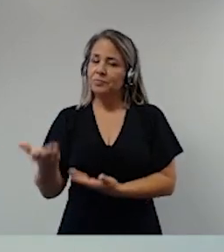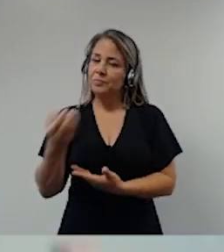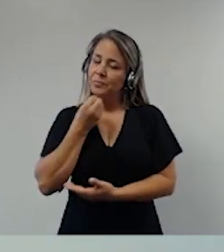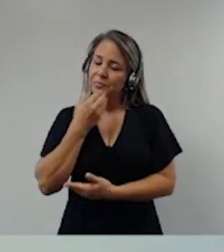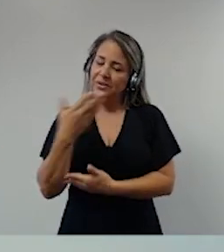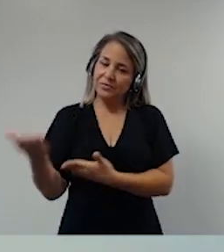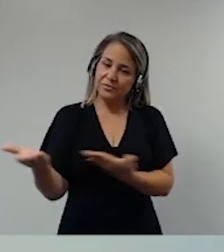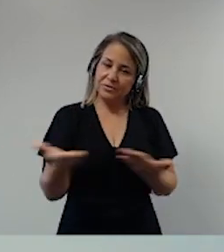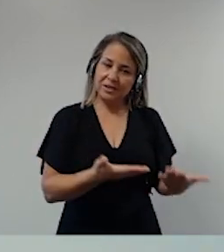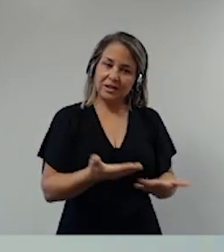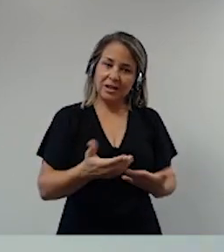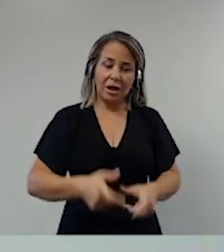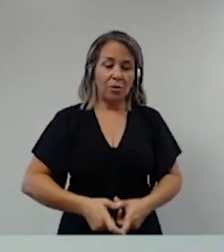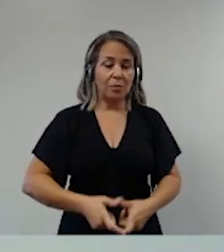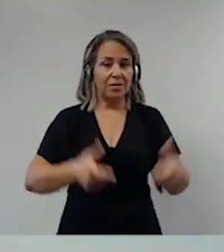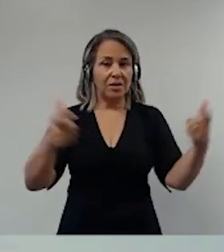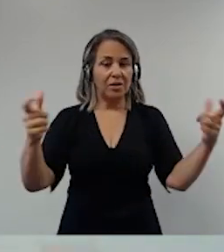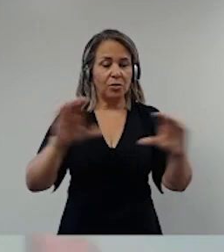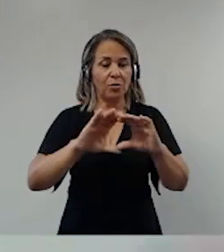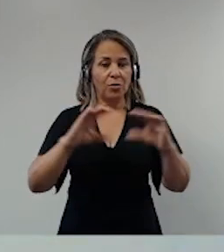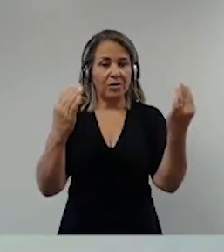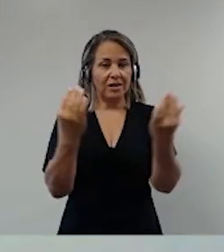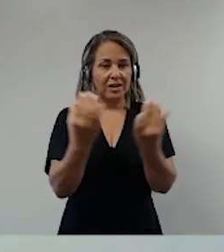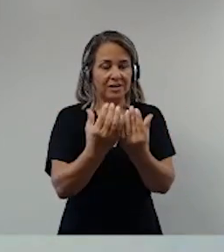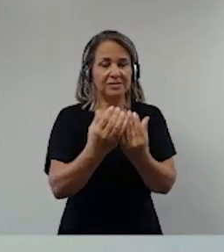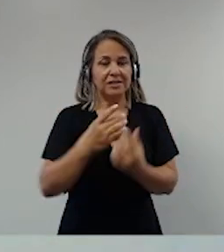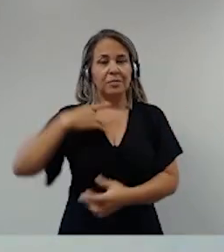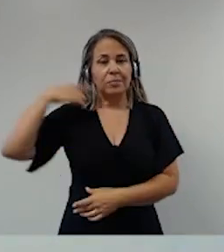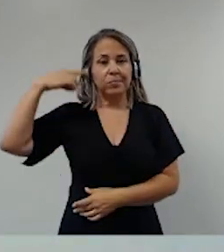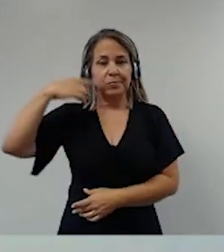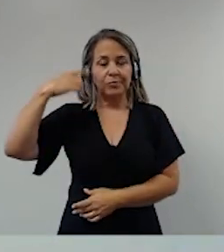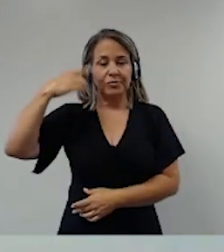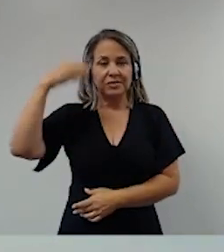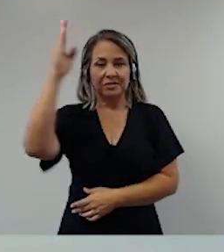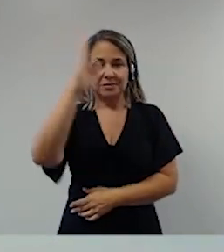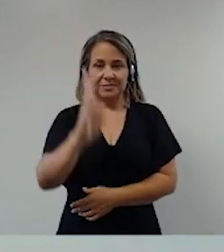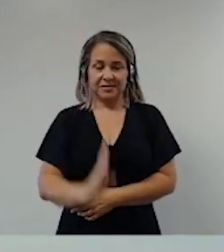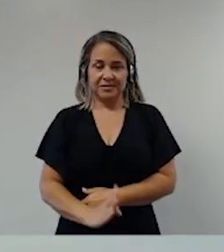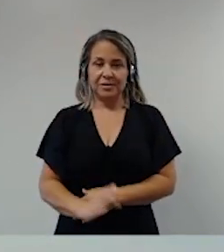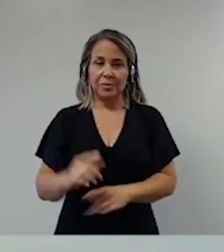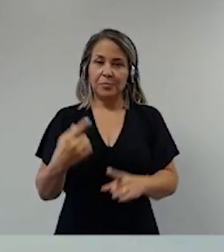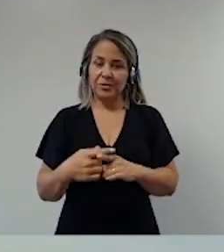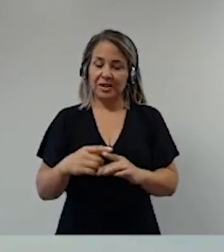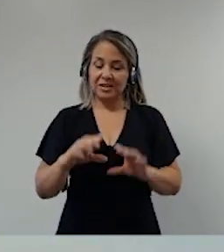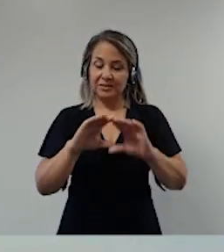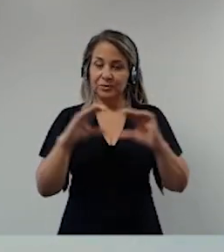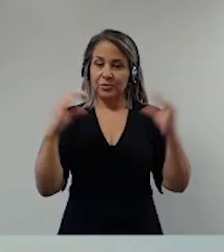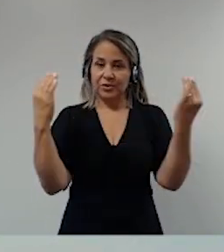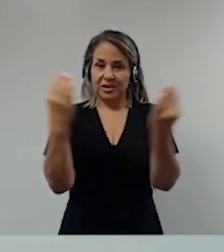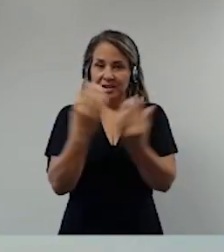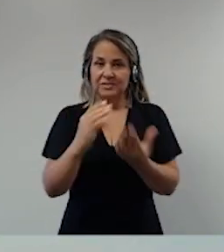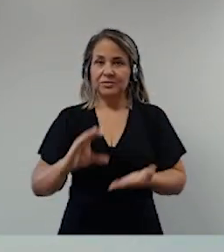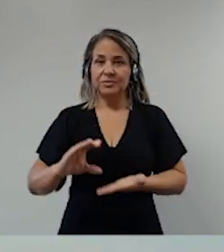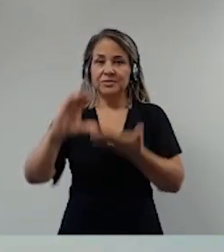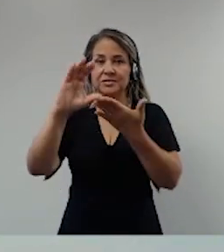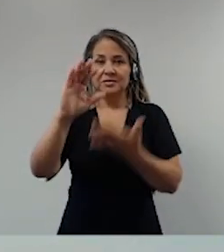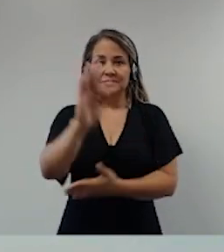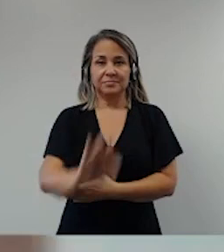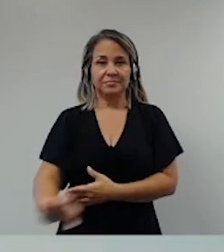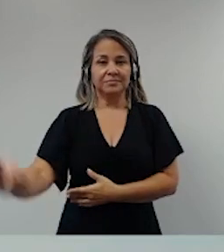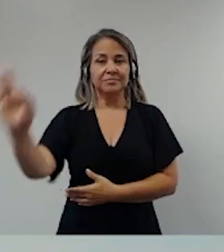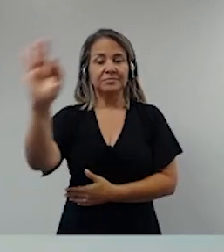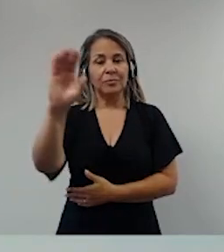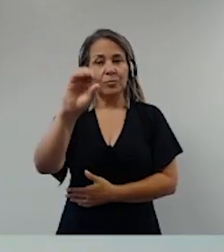ao maior congresso da advocacia brasileira. Afinal de contas, este congresso do Conselho Federal da OAB,